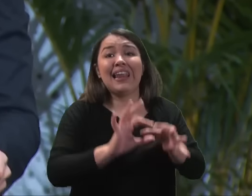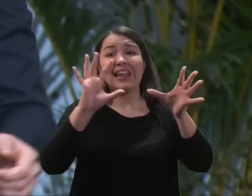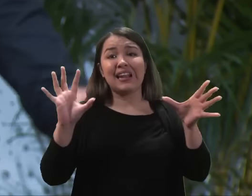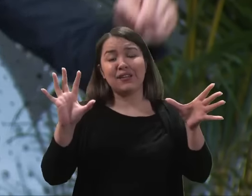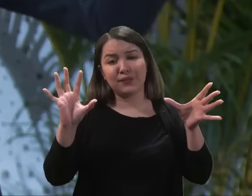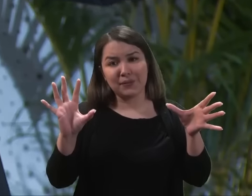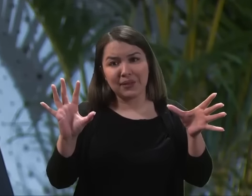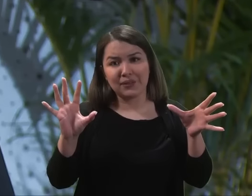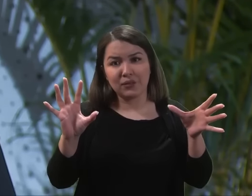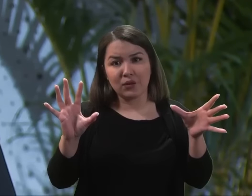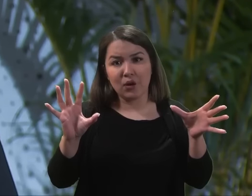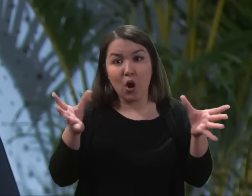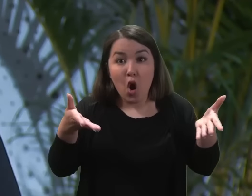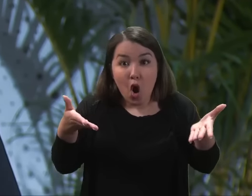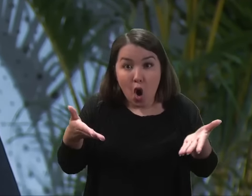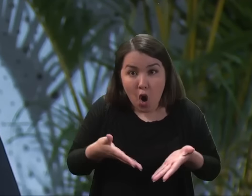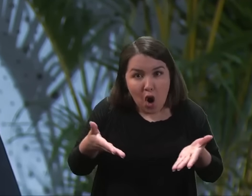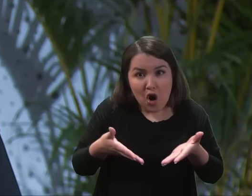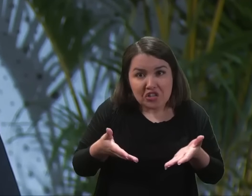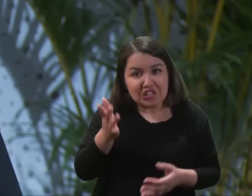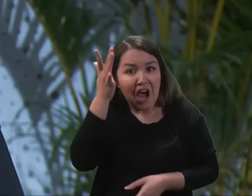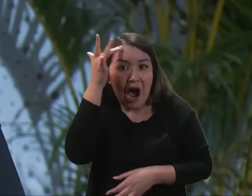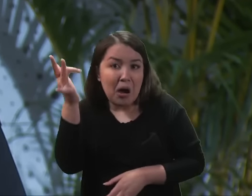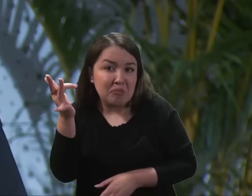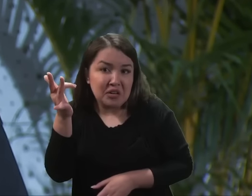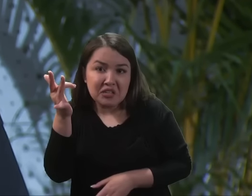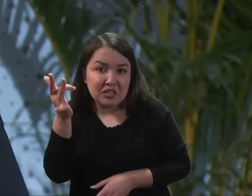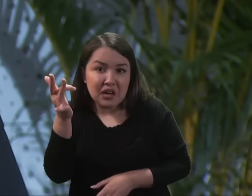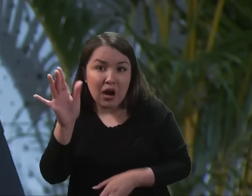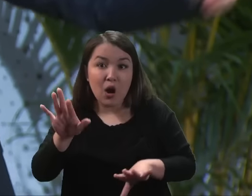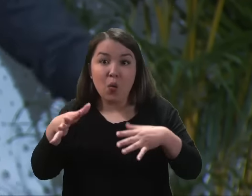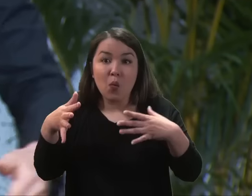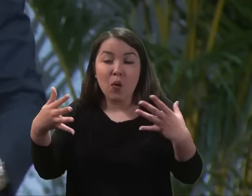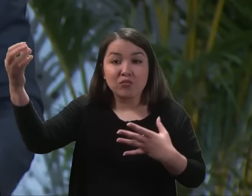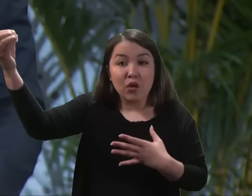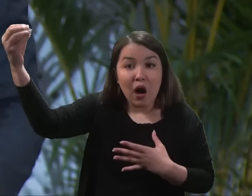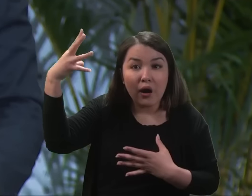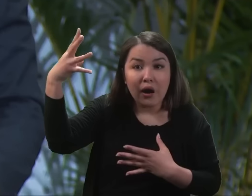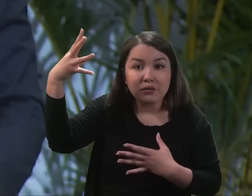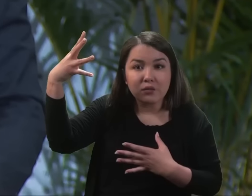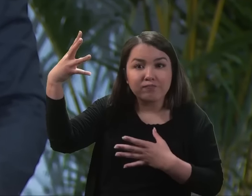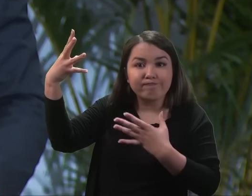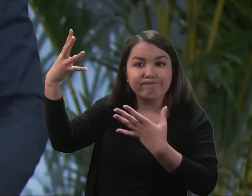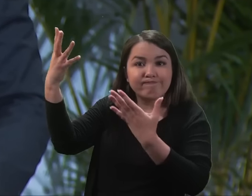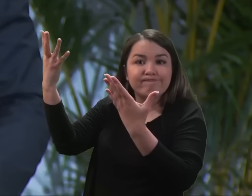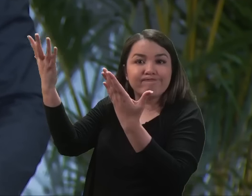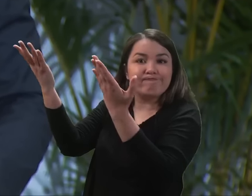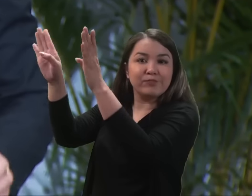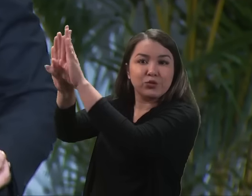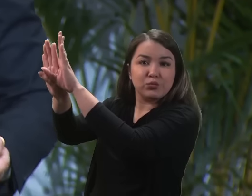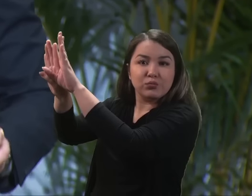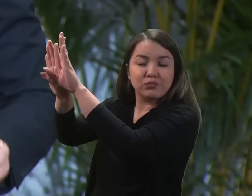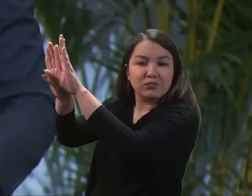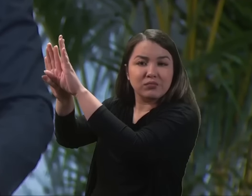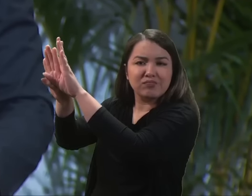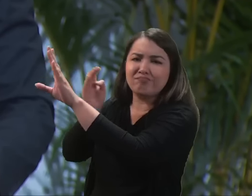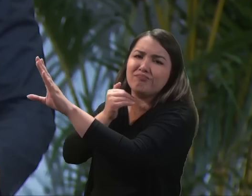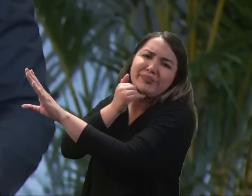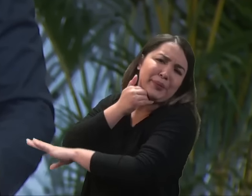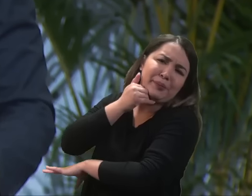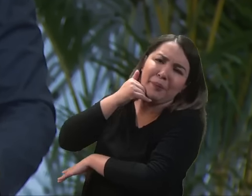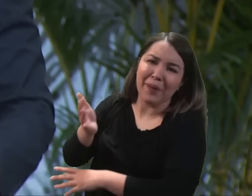seja para hoje para amanhã quando a porta da graça se fechar não importa ele é nosso